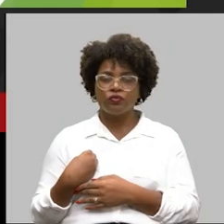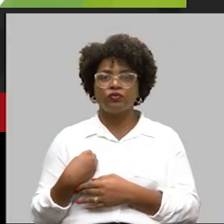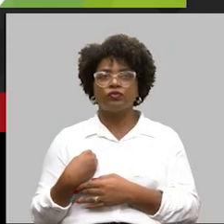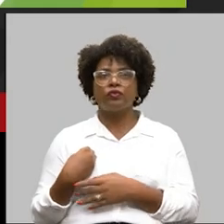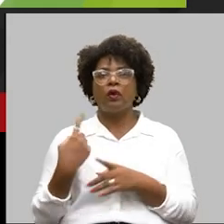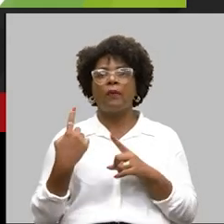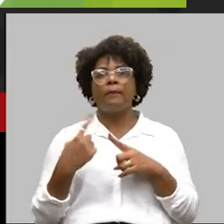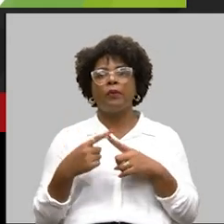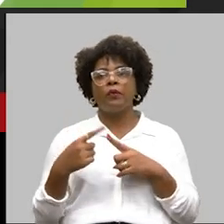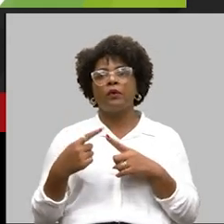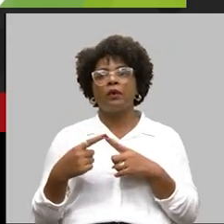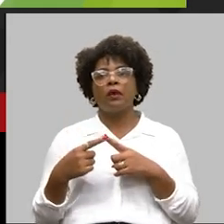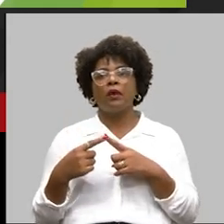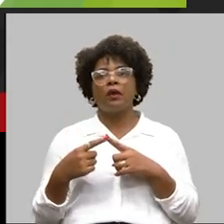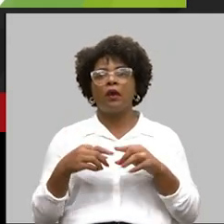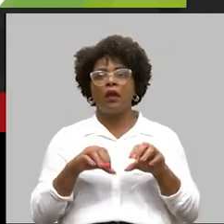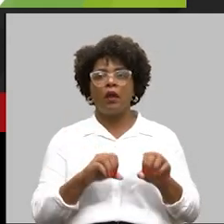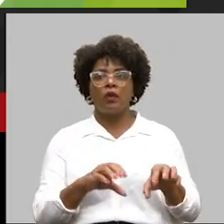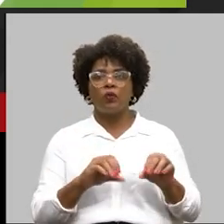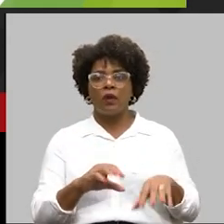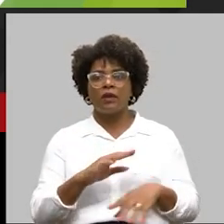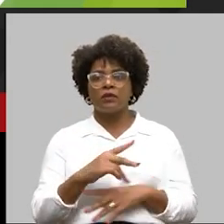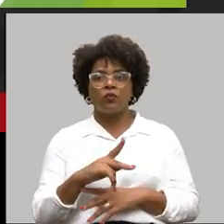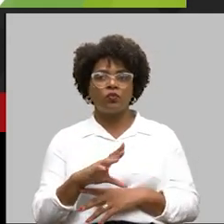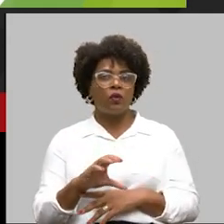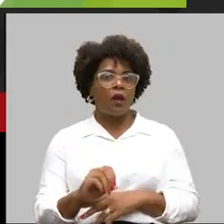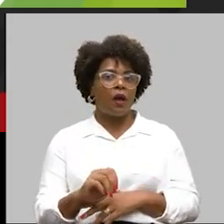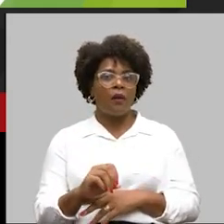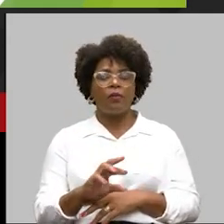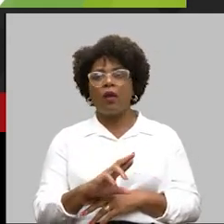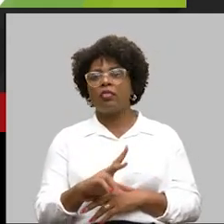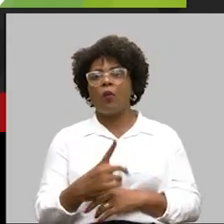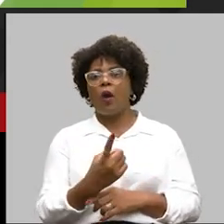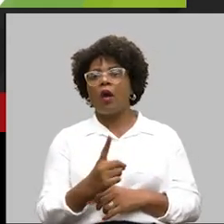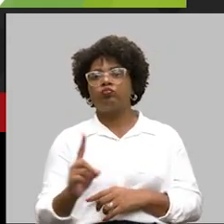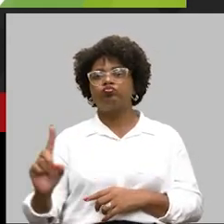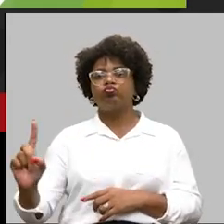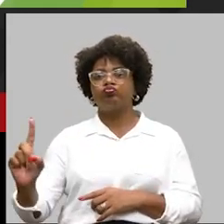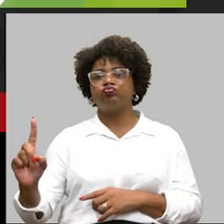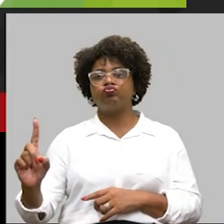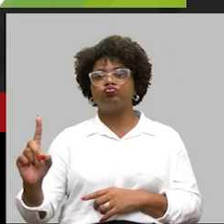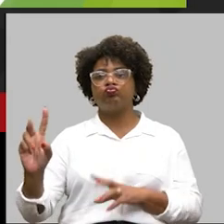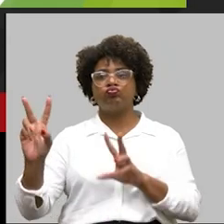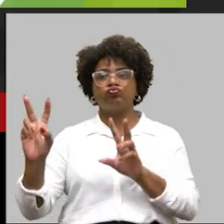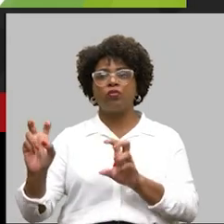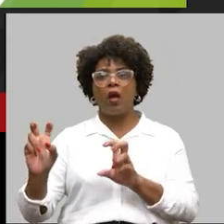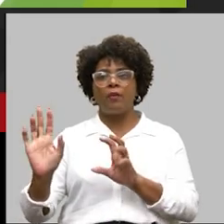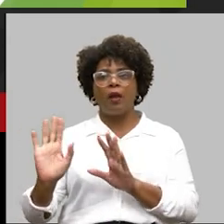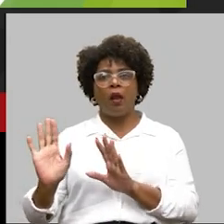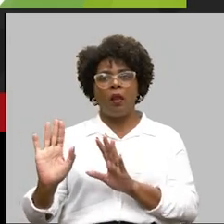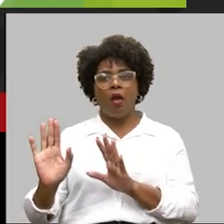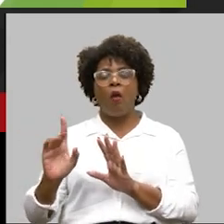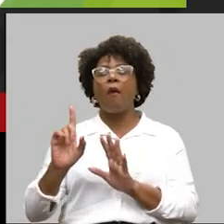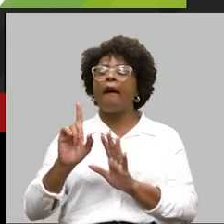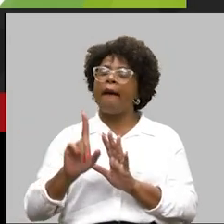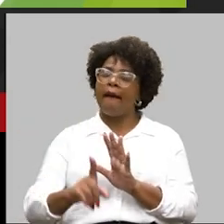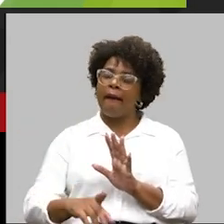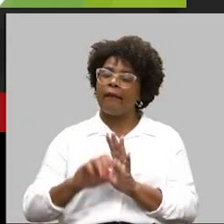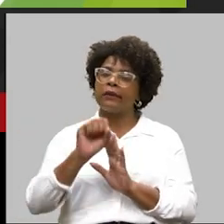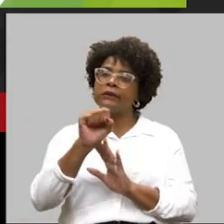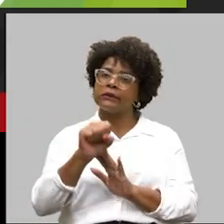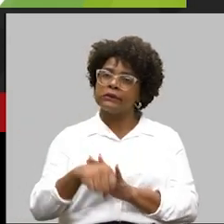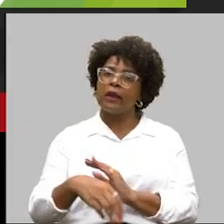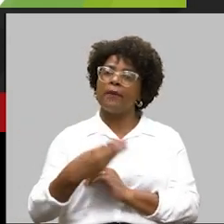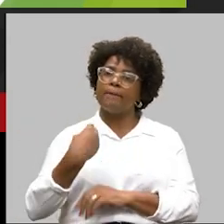campo ela não é um tema isolado da vida e do cotidiano da humanidade e principal